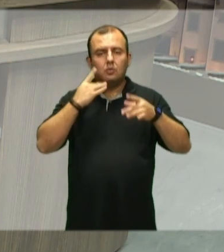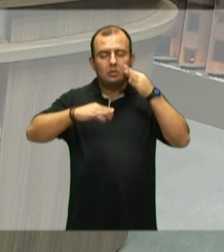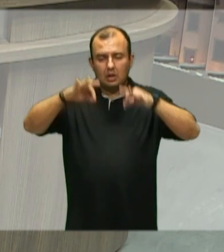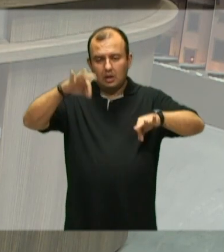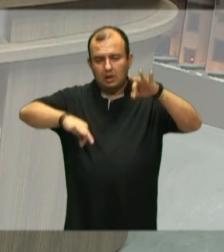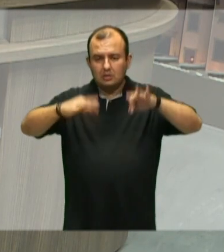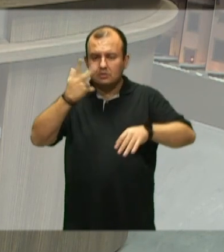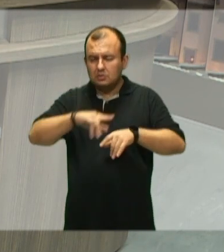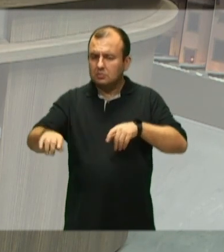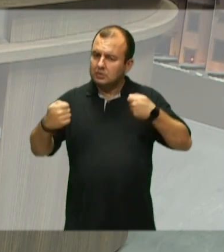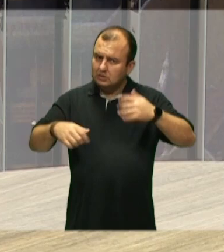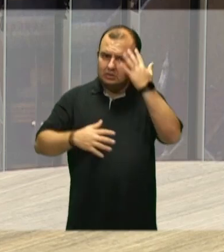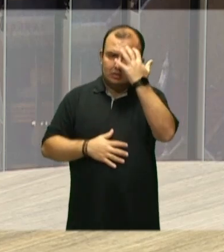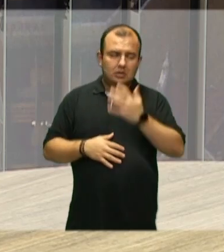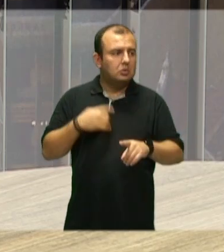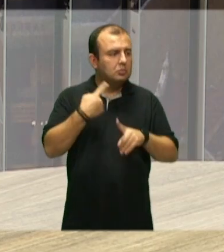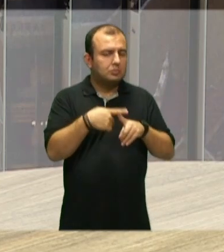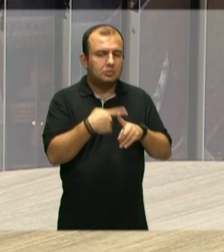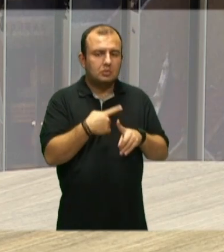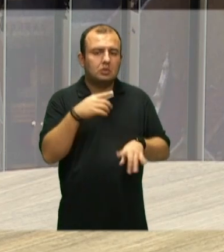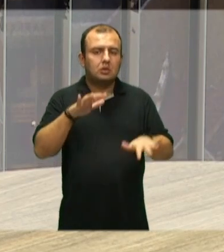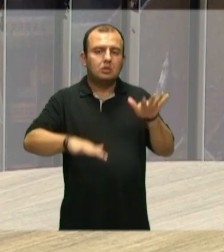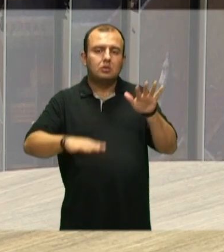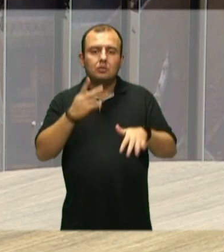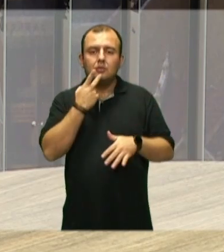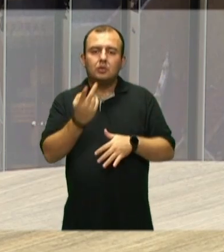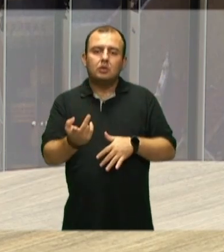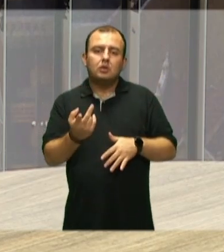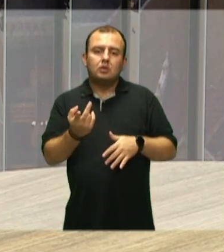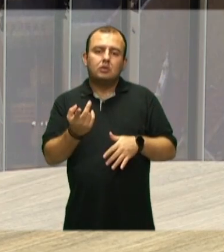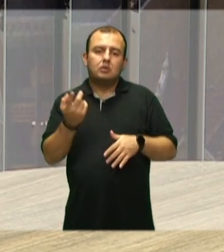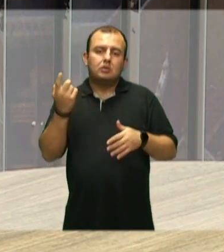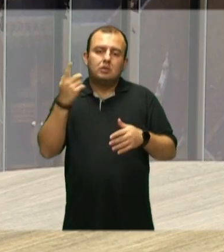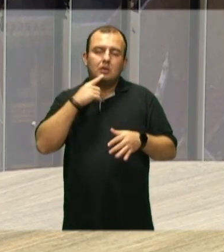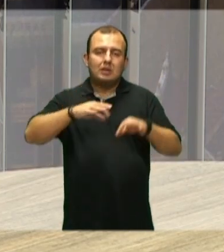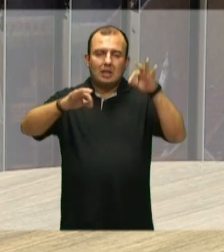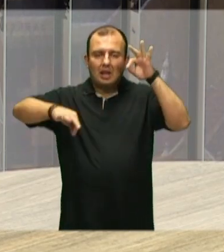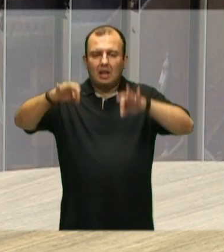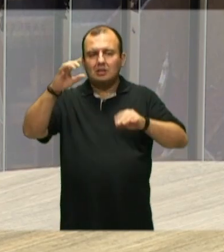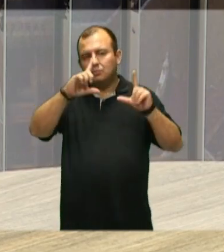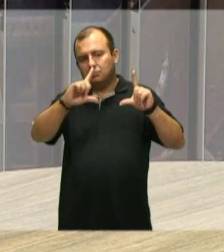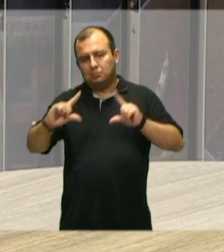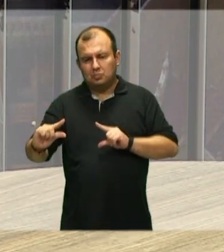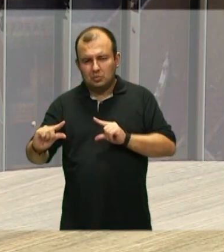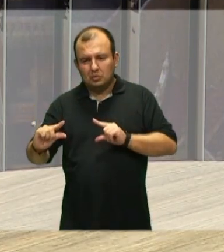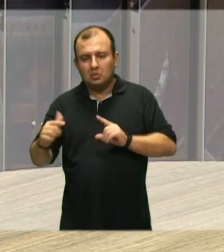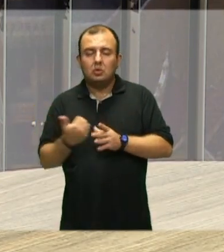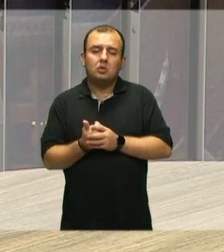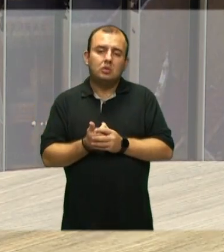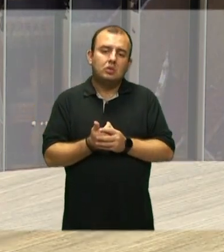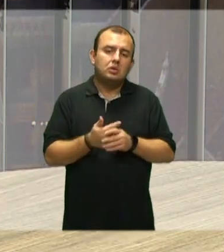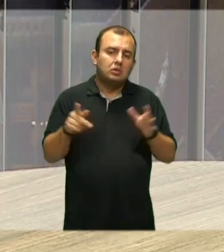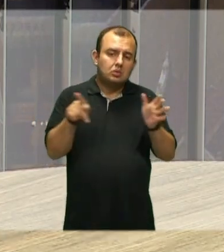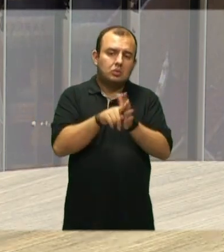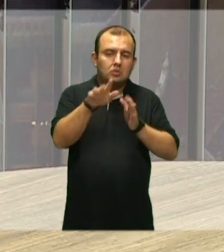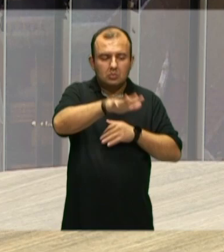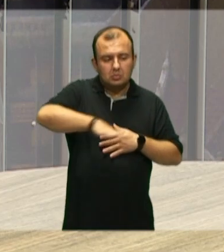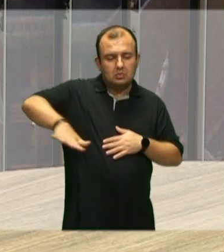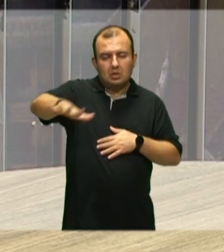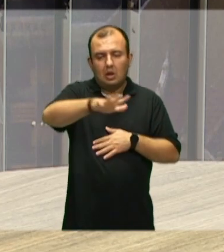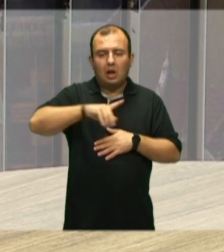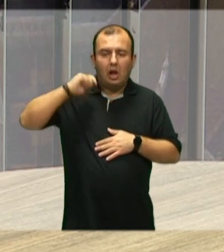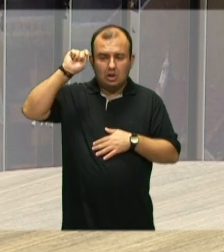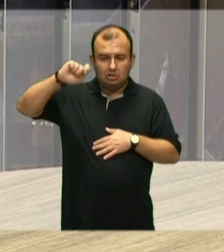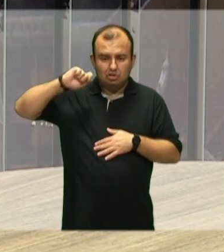sério. Porque ele ainda é considerado como um teatro menor, né? E isso, às vezes, dentro do próprio métier